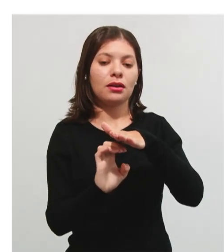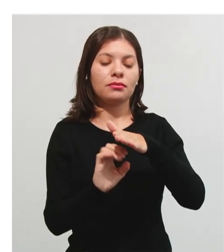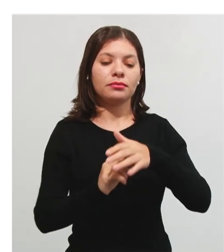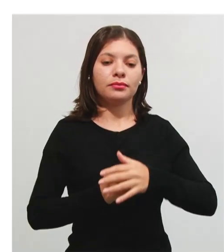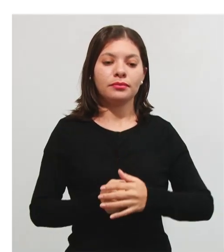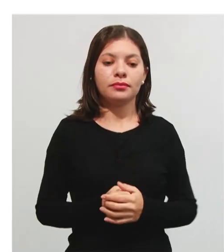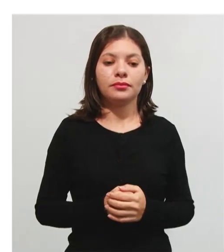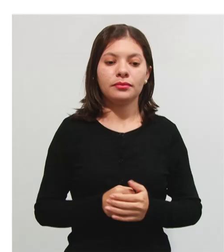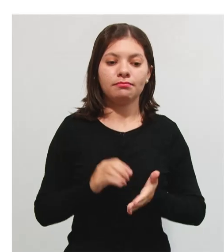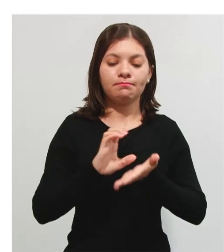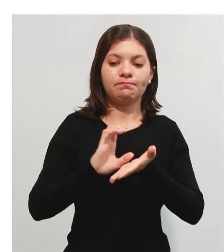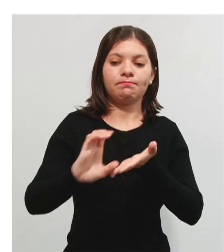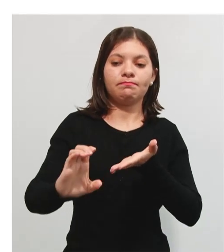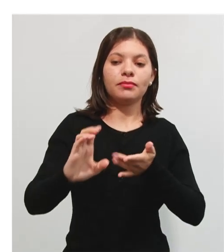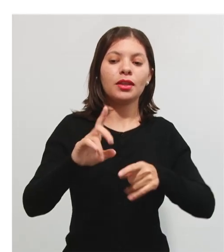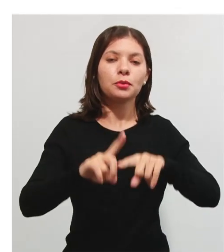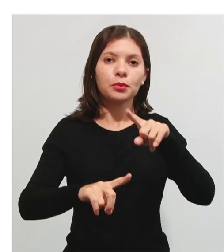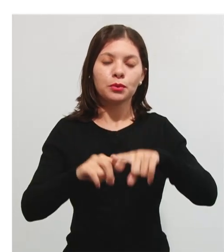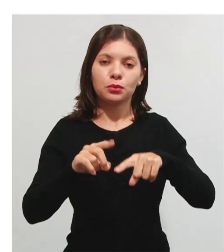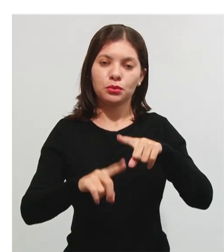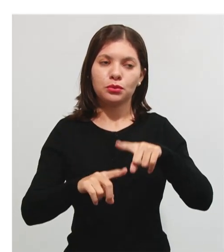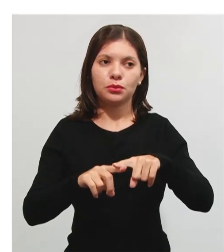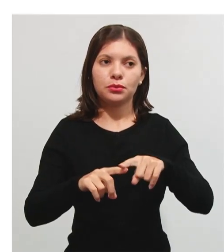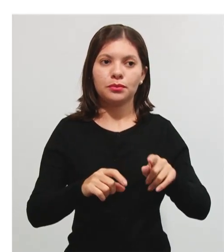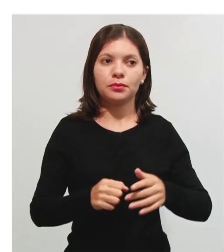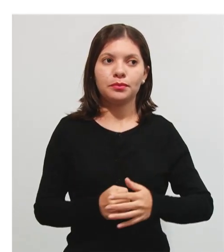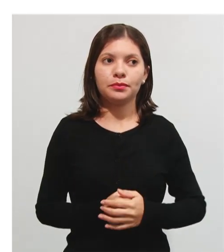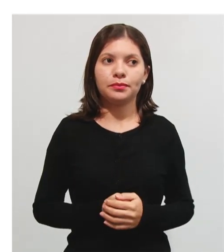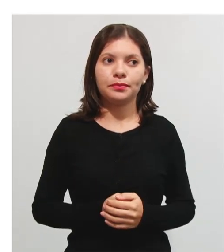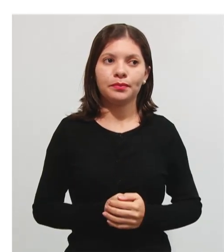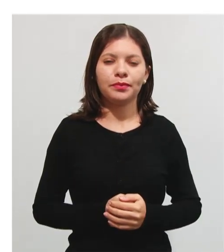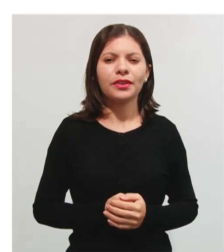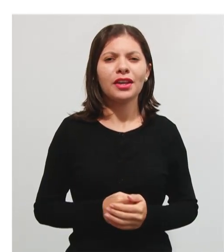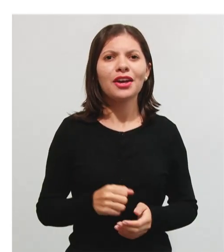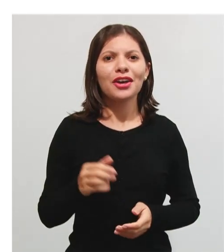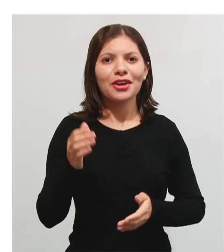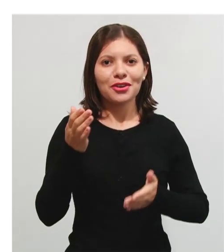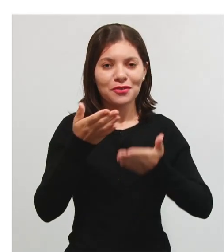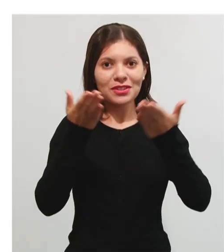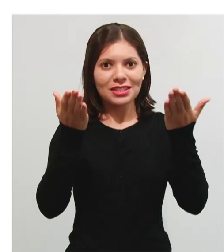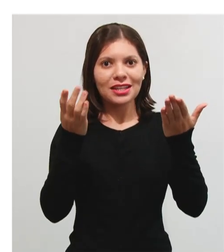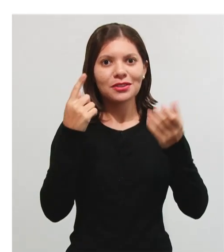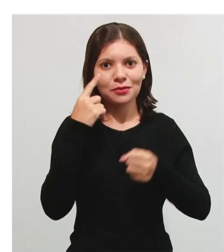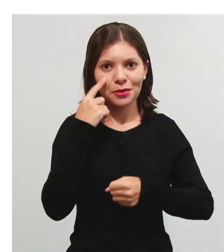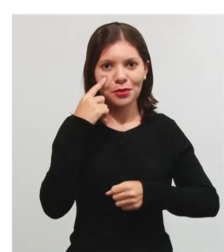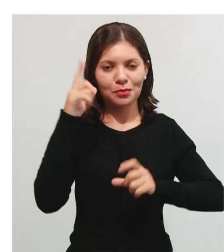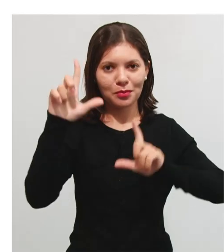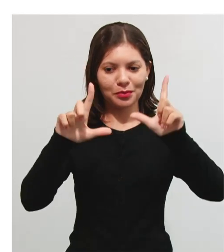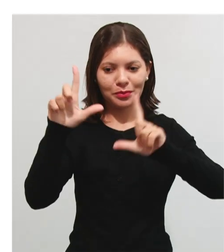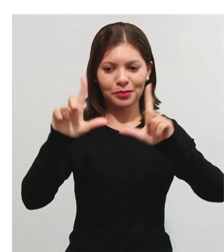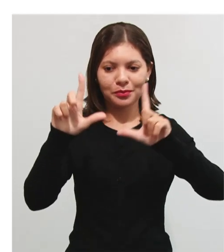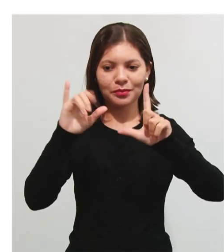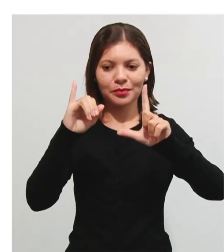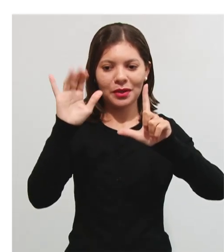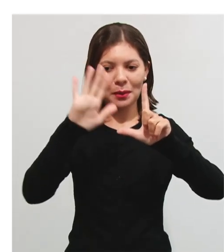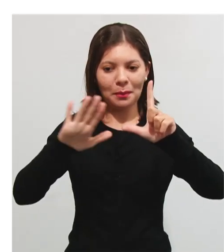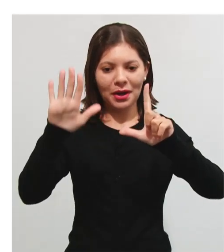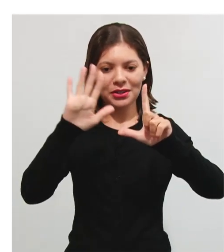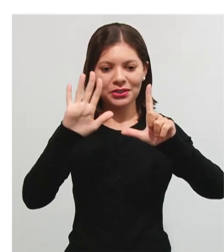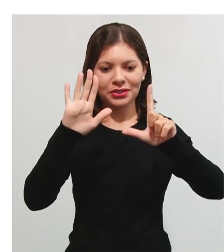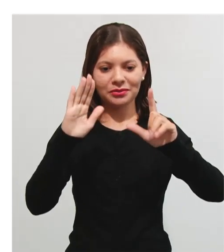e materiais armazenados ali. Eu não sei se vocês repararam que algumas imagens que eu estou utilizando, eu coloquei ali a referência,